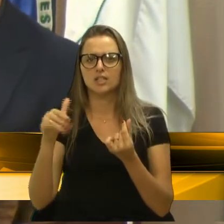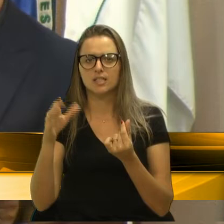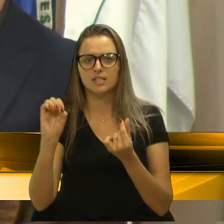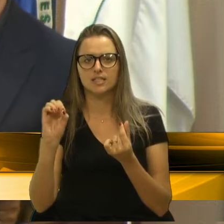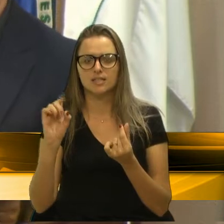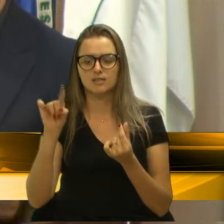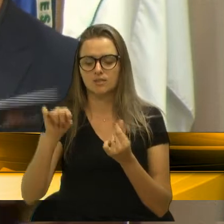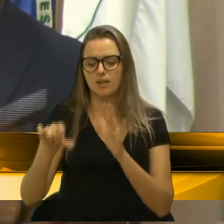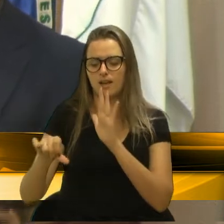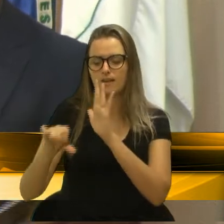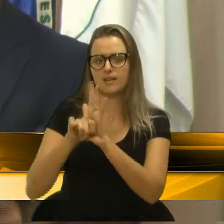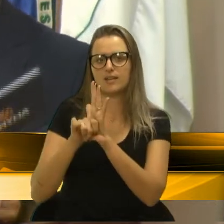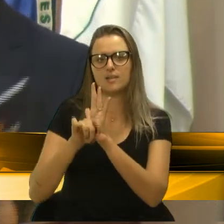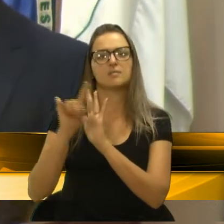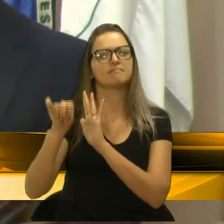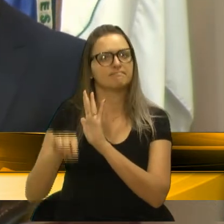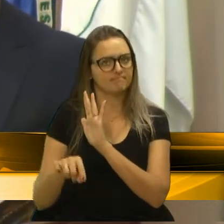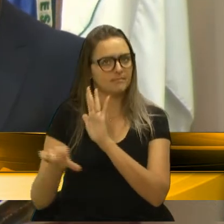crime.